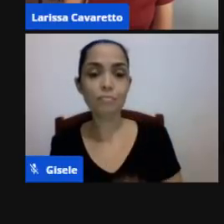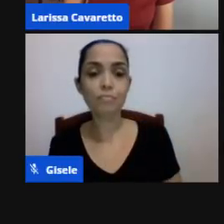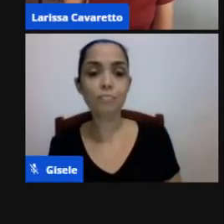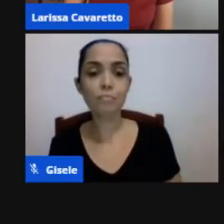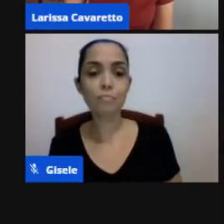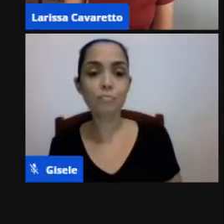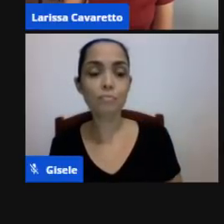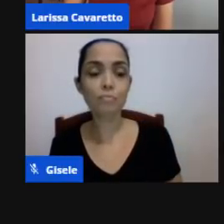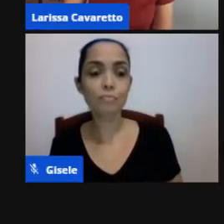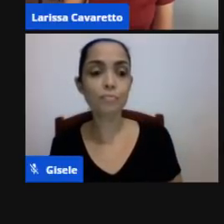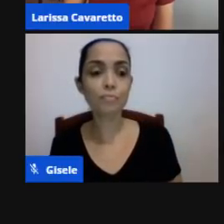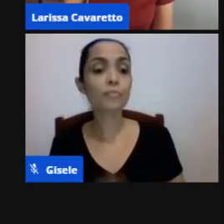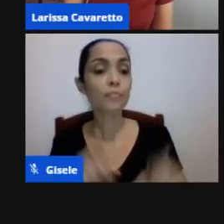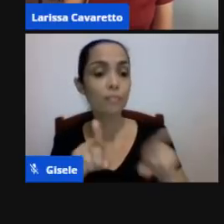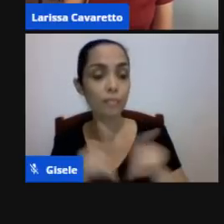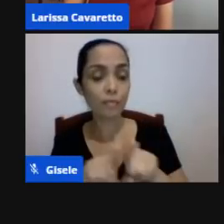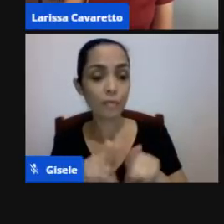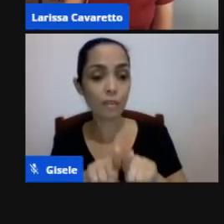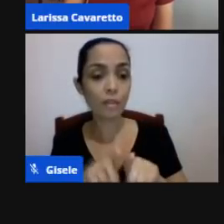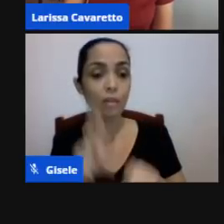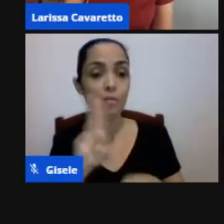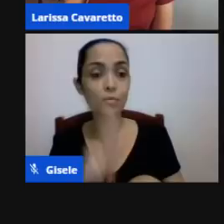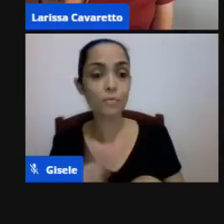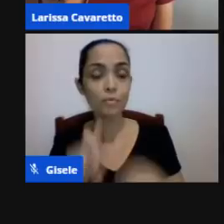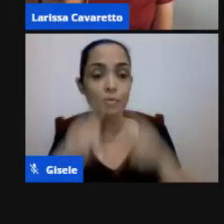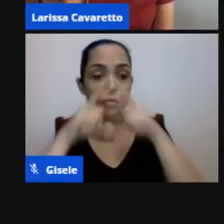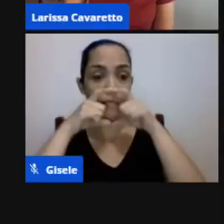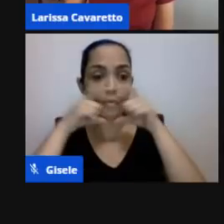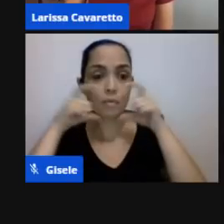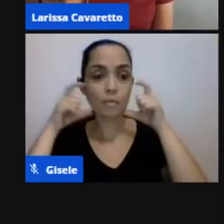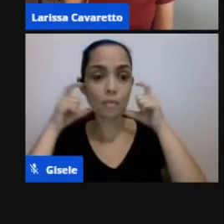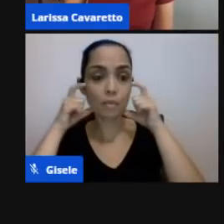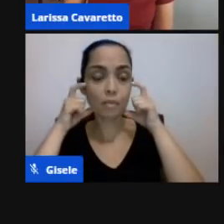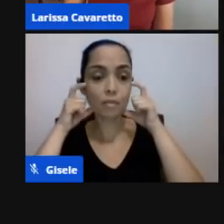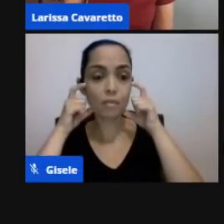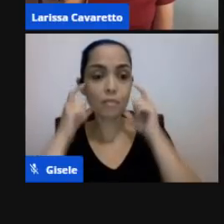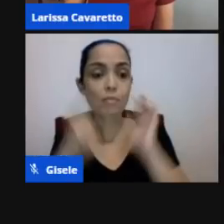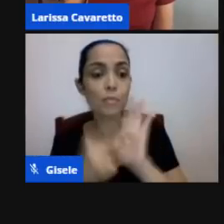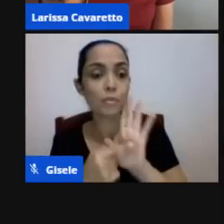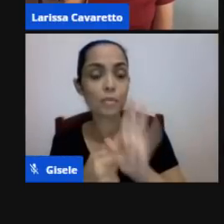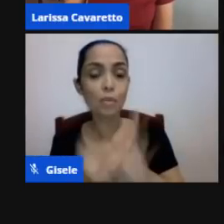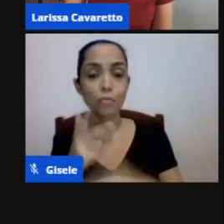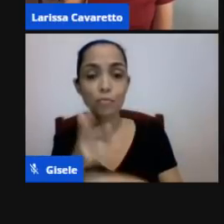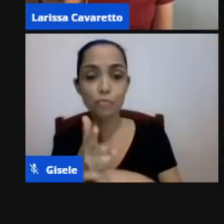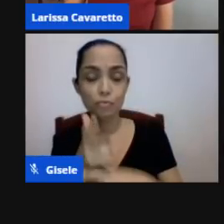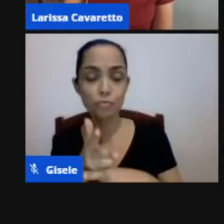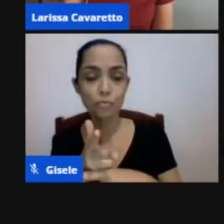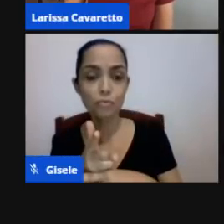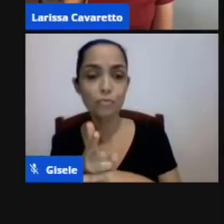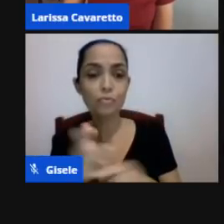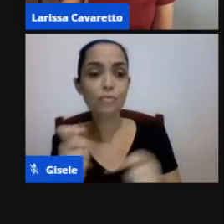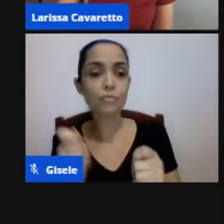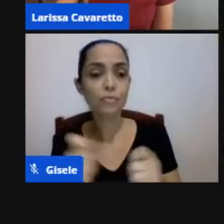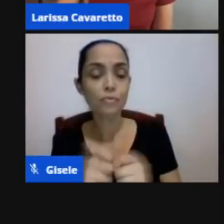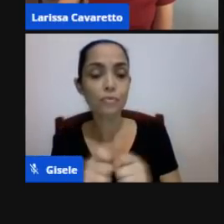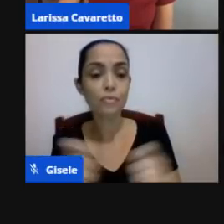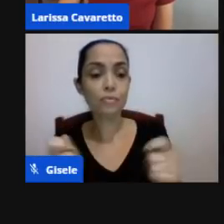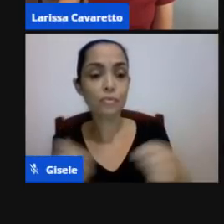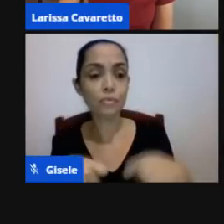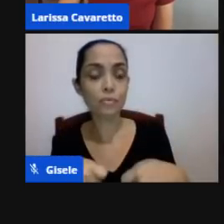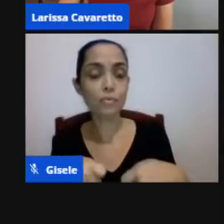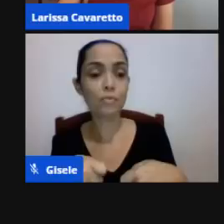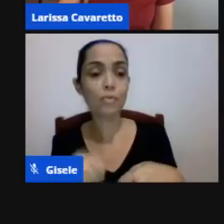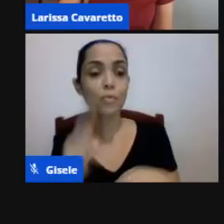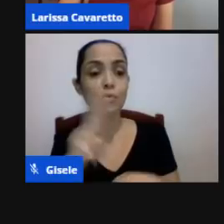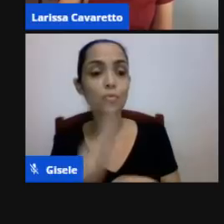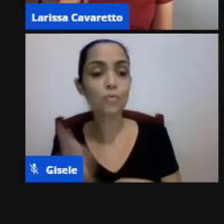Falando em máscara, a gente vai falar agora um pouquinho sobre o uso da máscara. Eu vou reproduzir um vídeo aqui para vocês, onde se fala sobre o